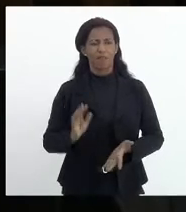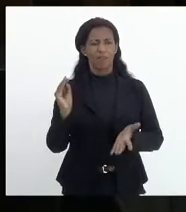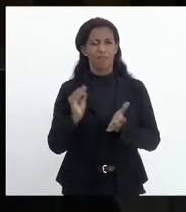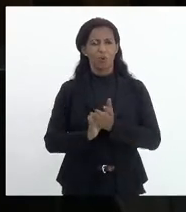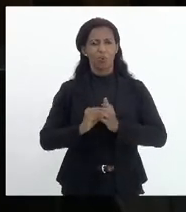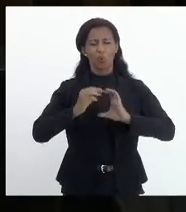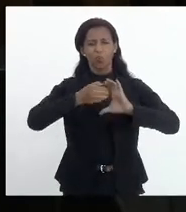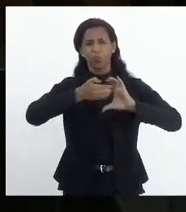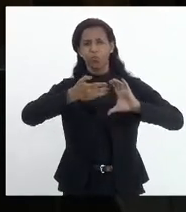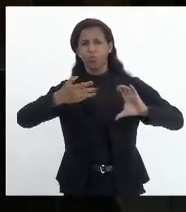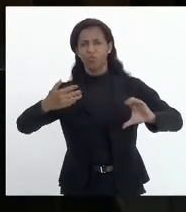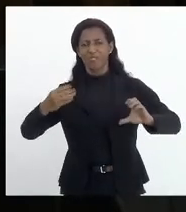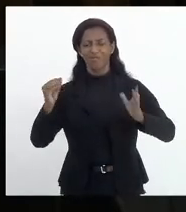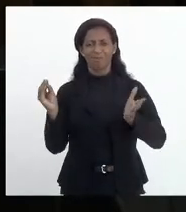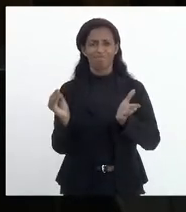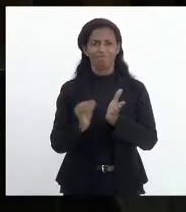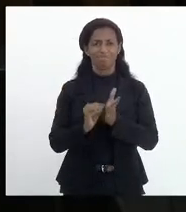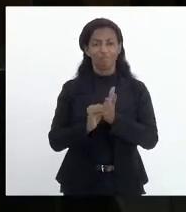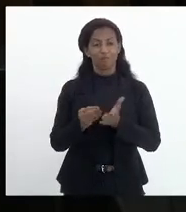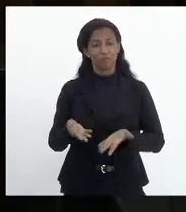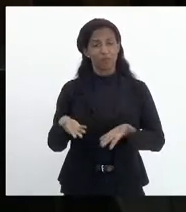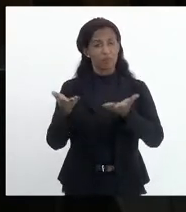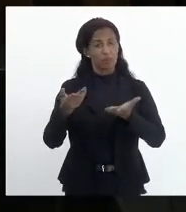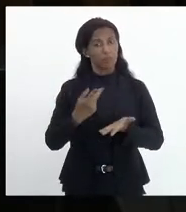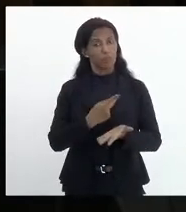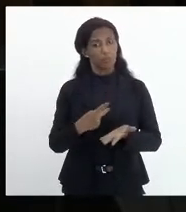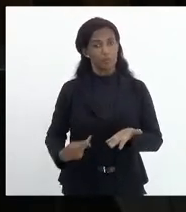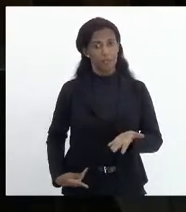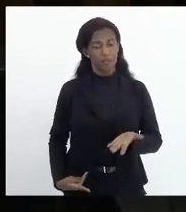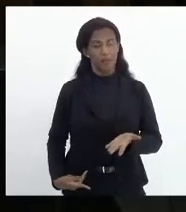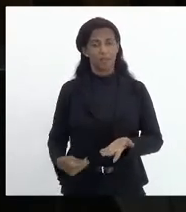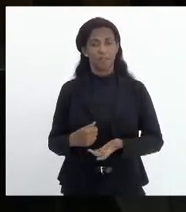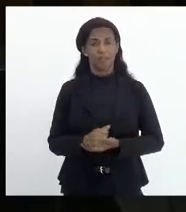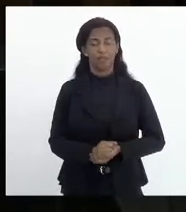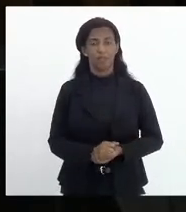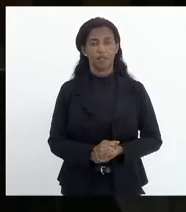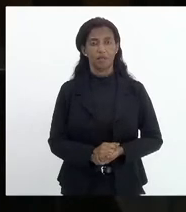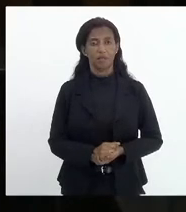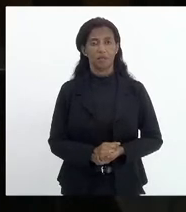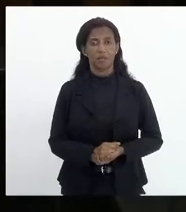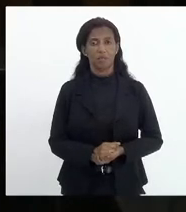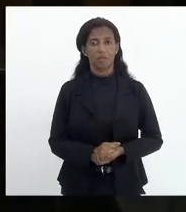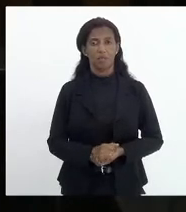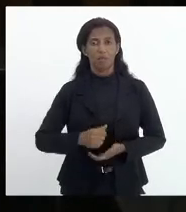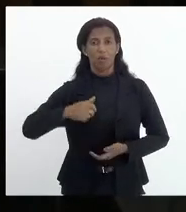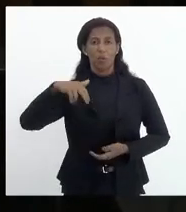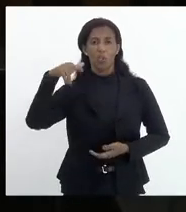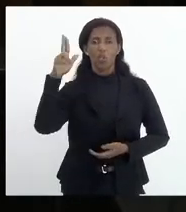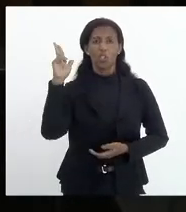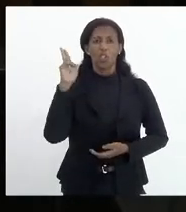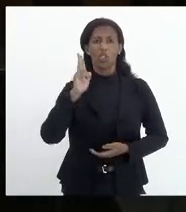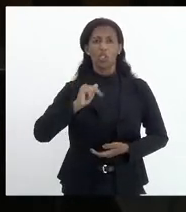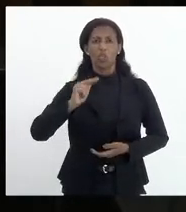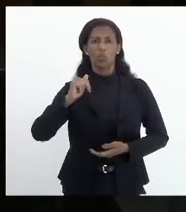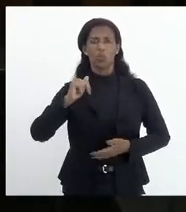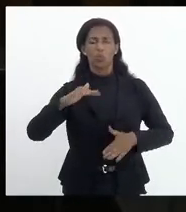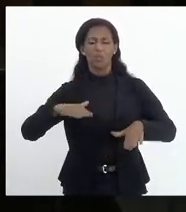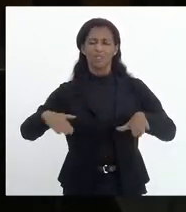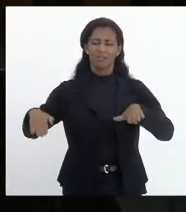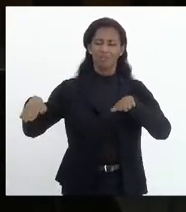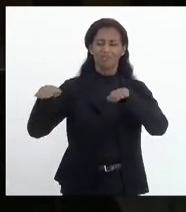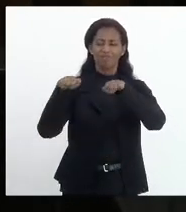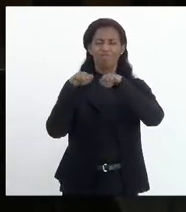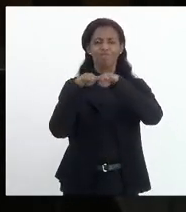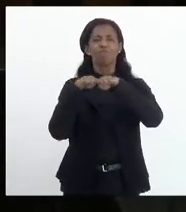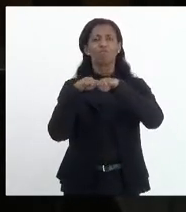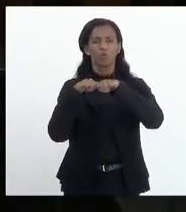desqualificação de um presidente da república que jamais esteve à altura do cargo que ocupa